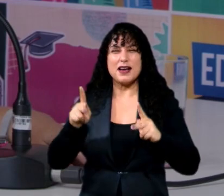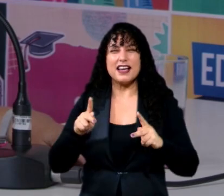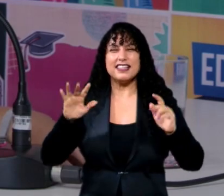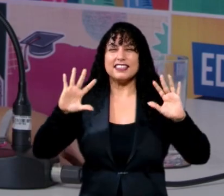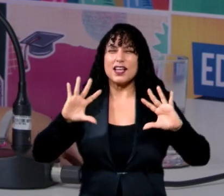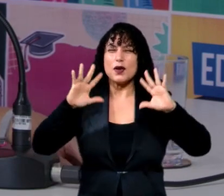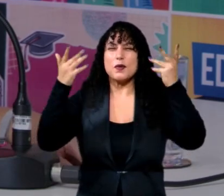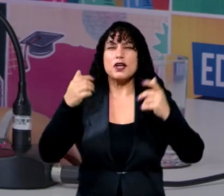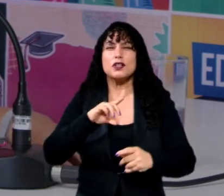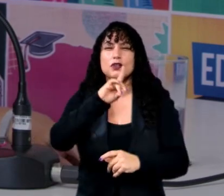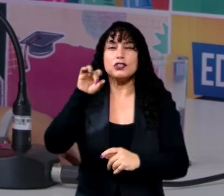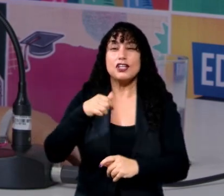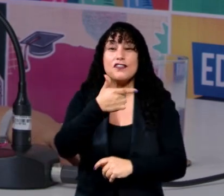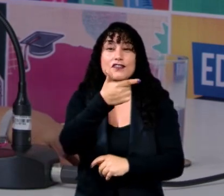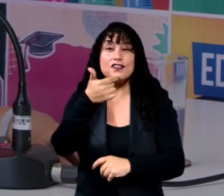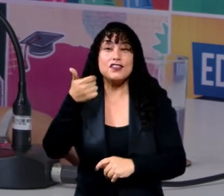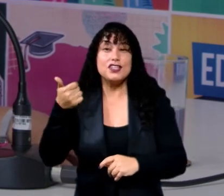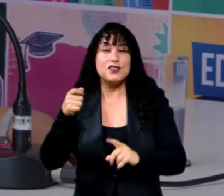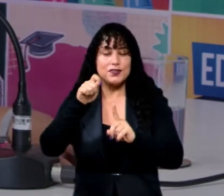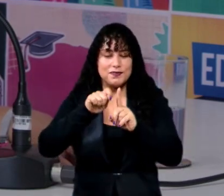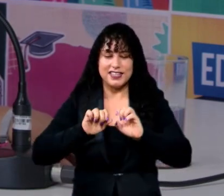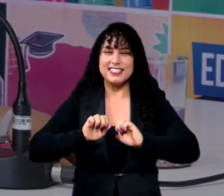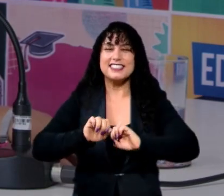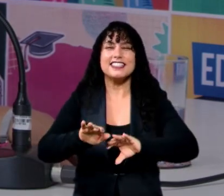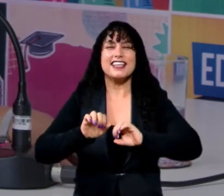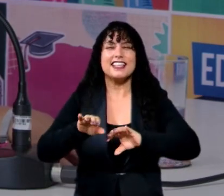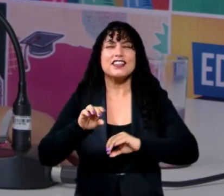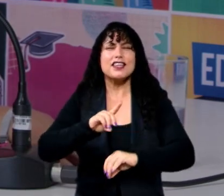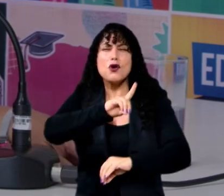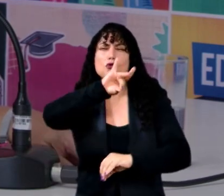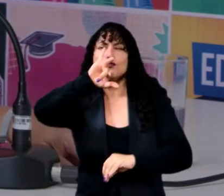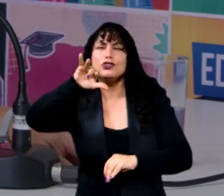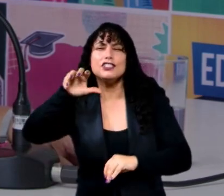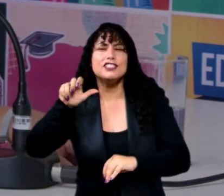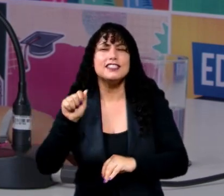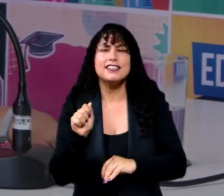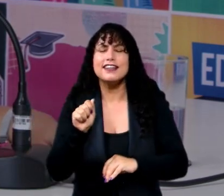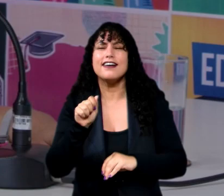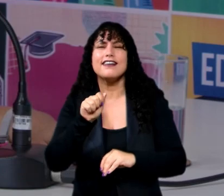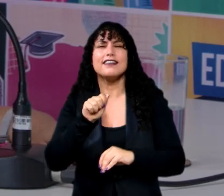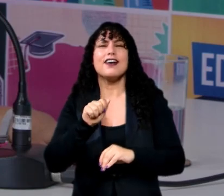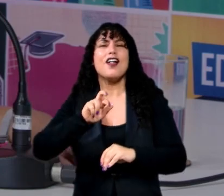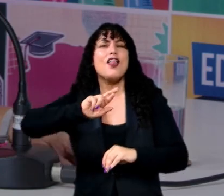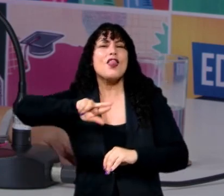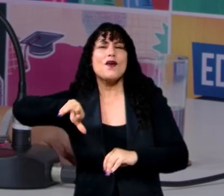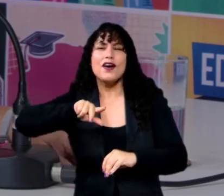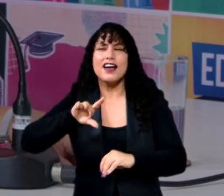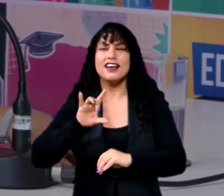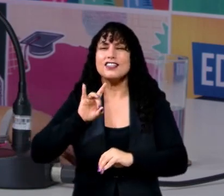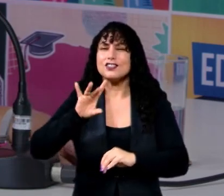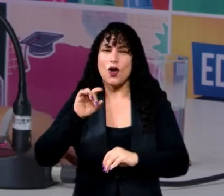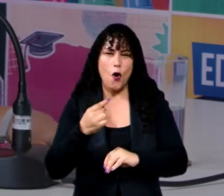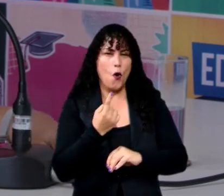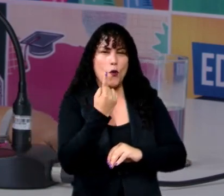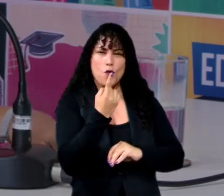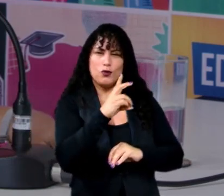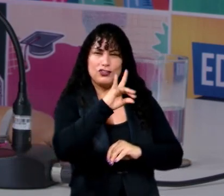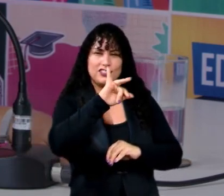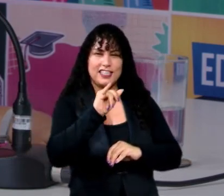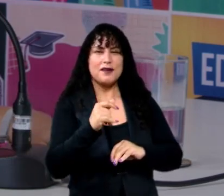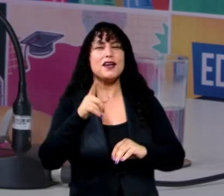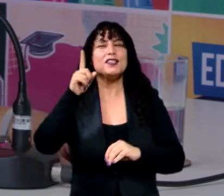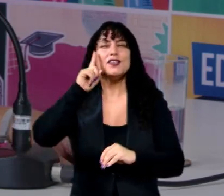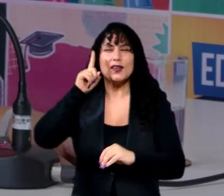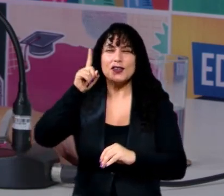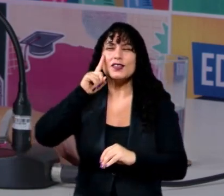dia 21 de setembro. E é uma data que vale não apenas na data, mas todo